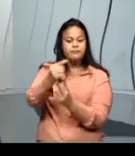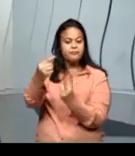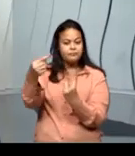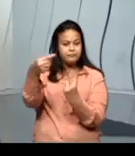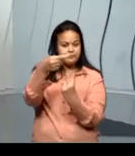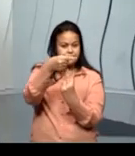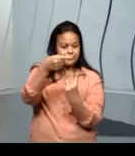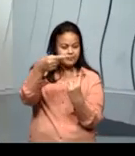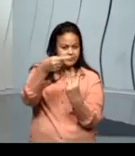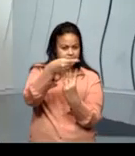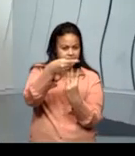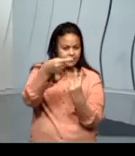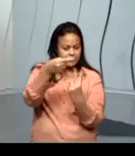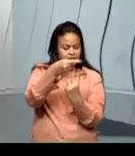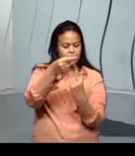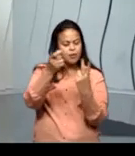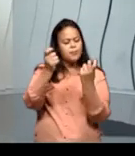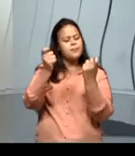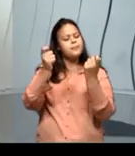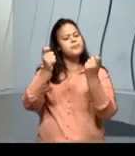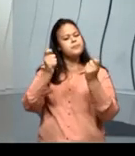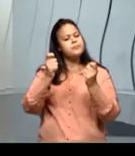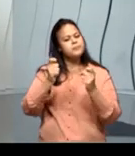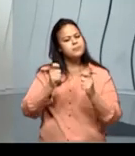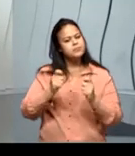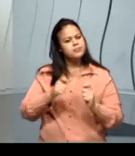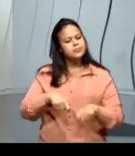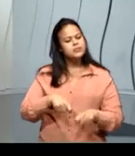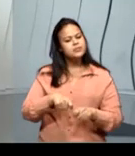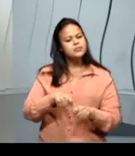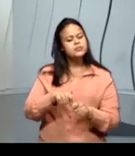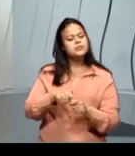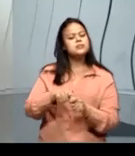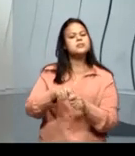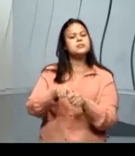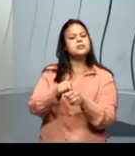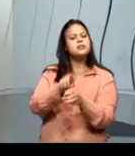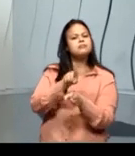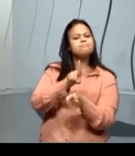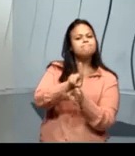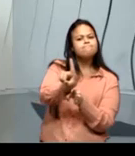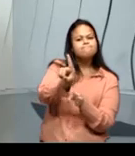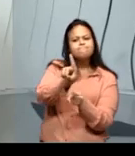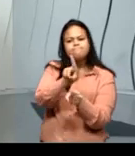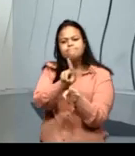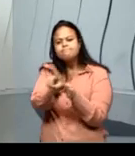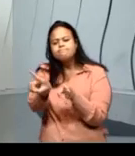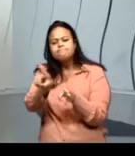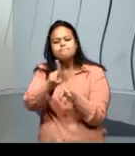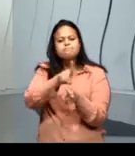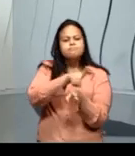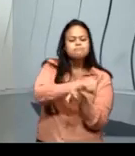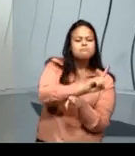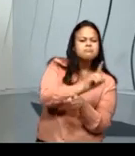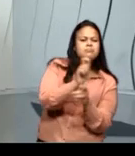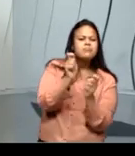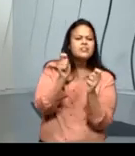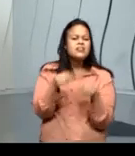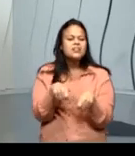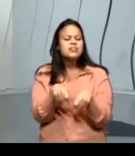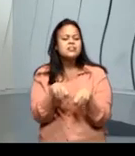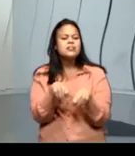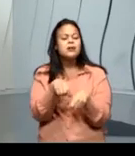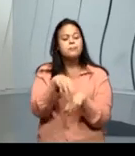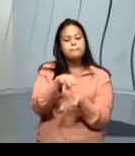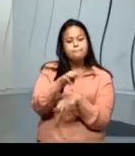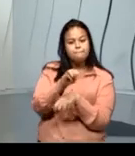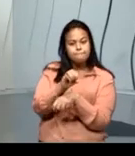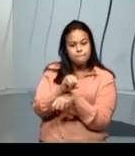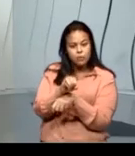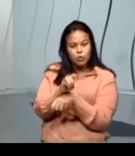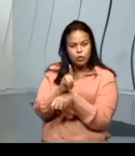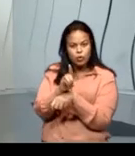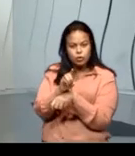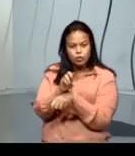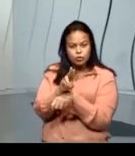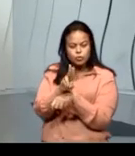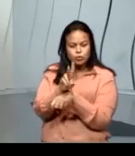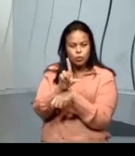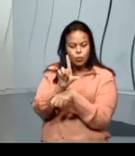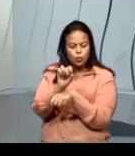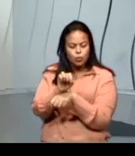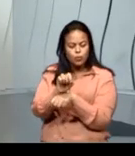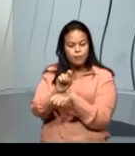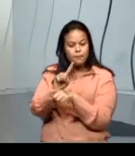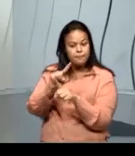também precisam ser direcionadas. Elas não só ficam precisando do módulo, mas também necessitam